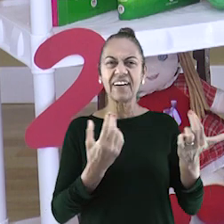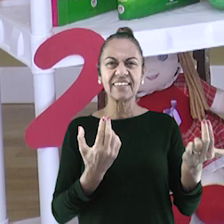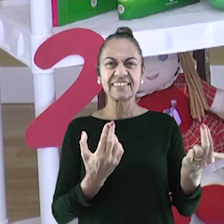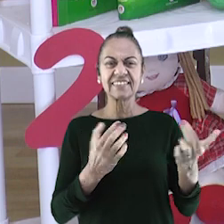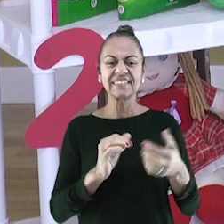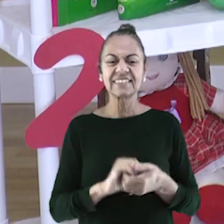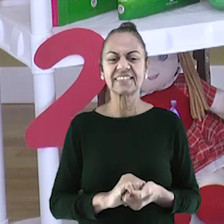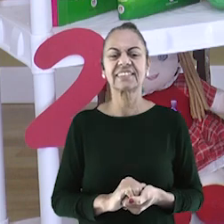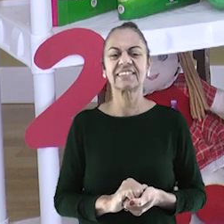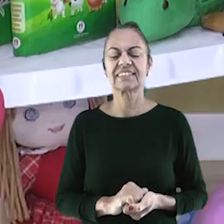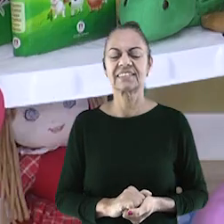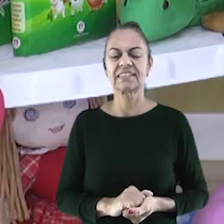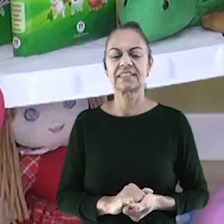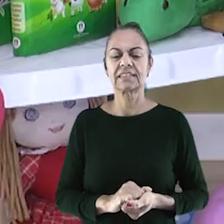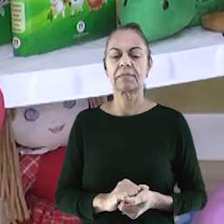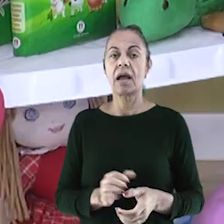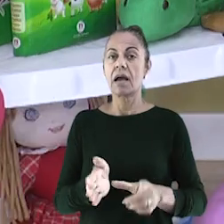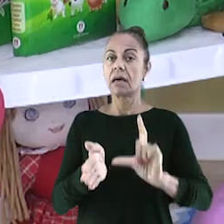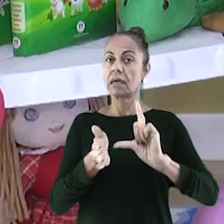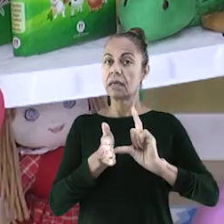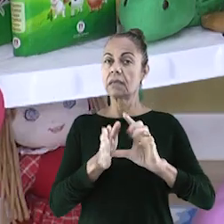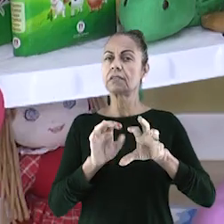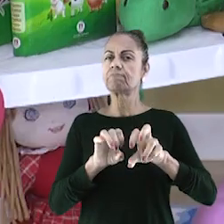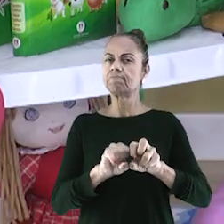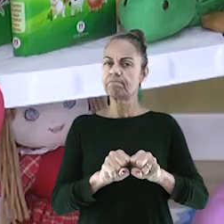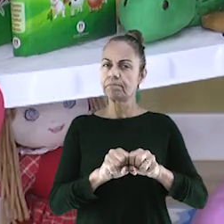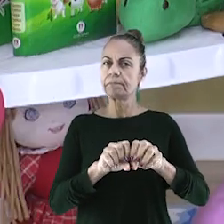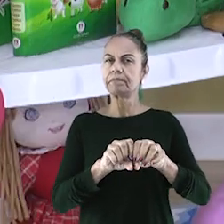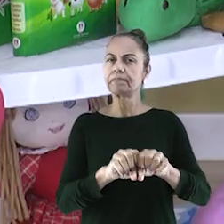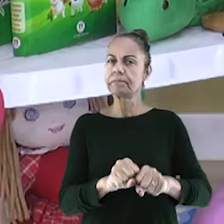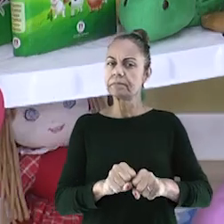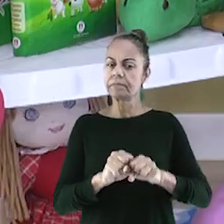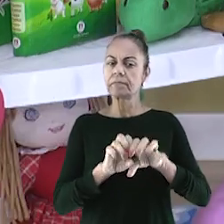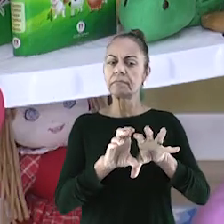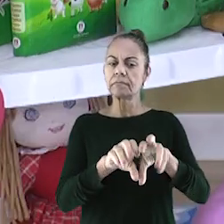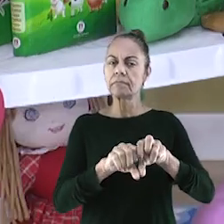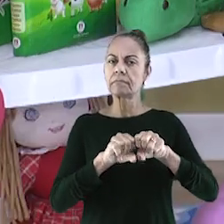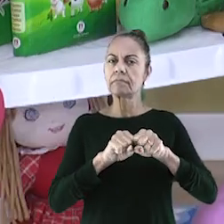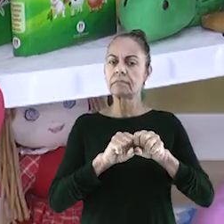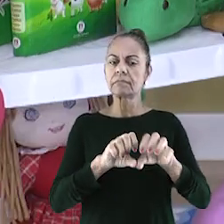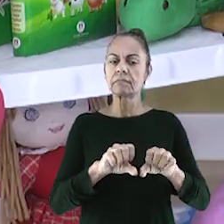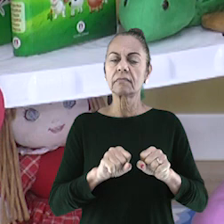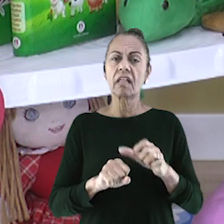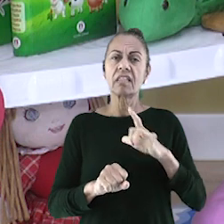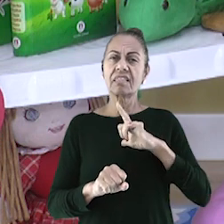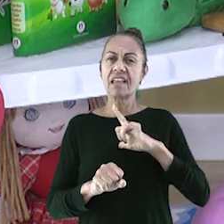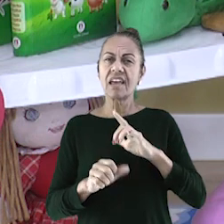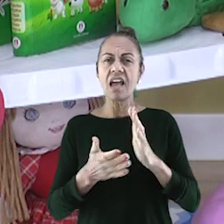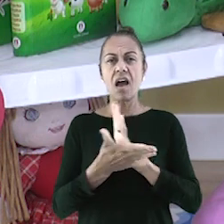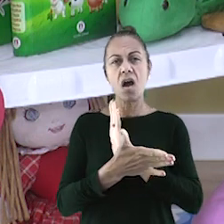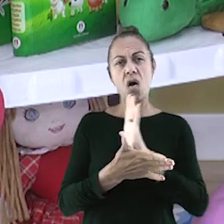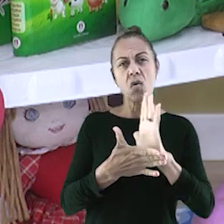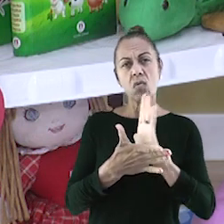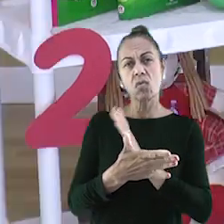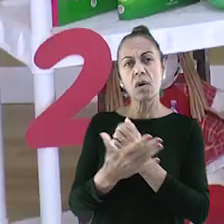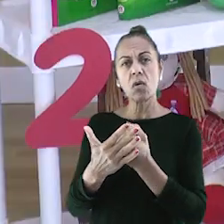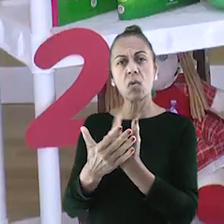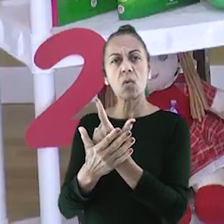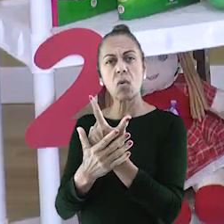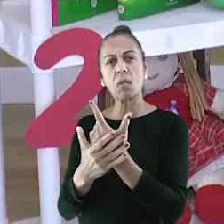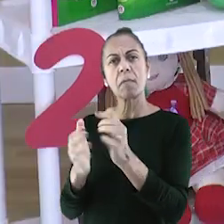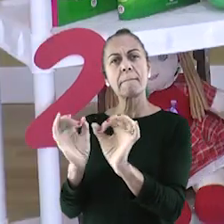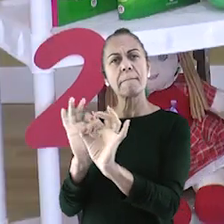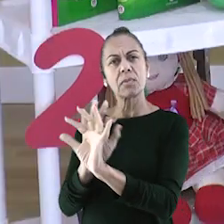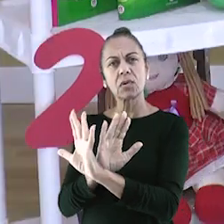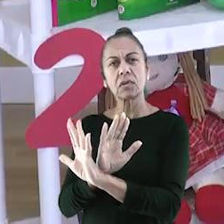escola? Então, para usar a argila, primeiro temos que amassar bem antes de começar a moldar qualquer coisa. Tem